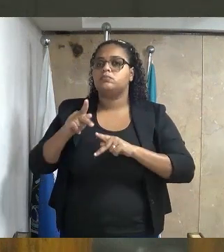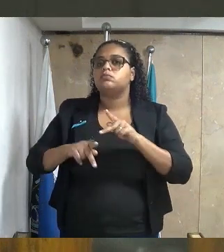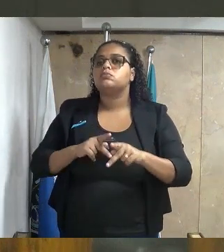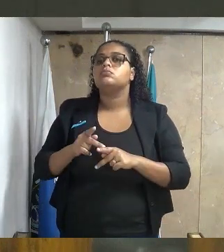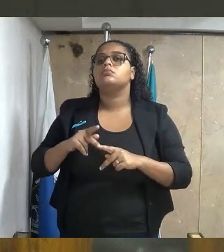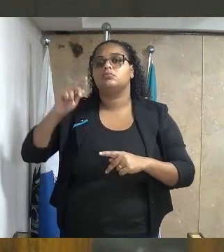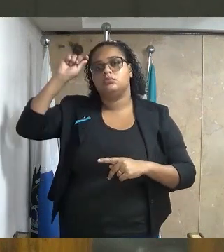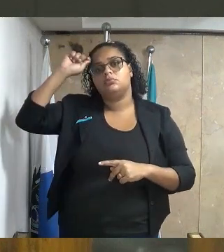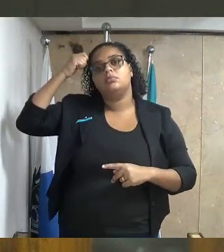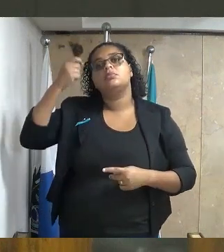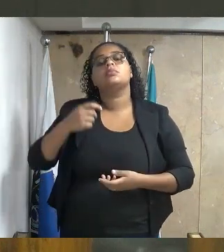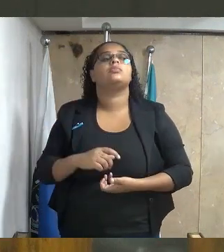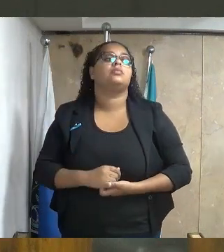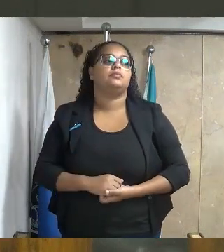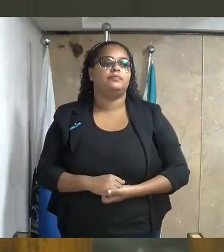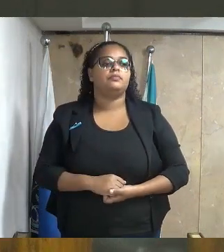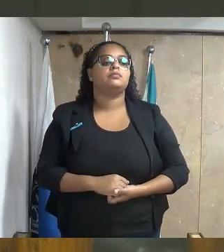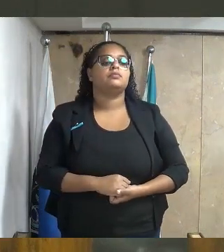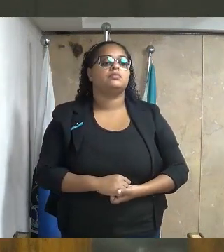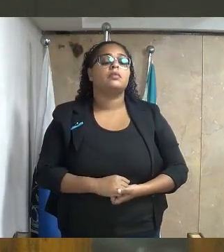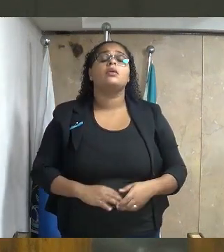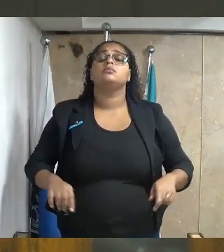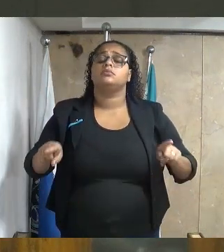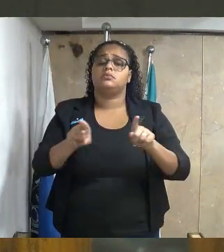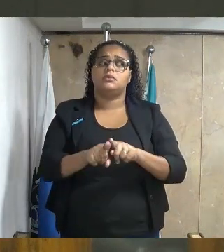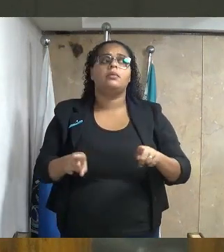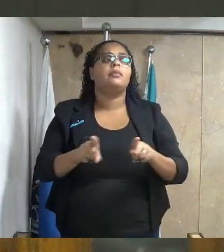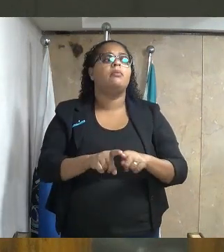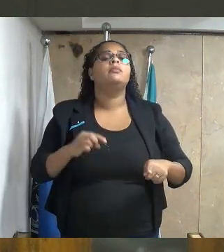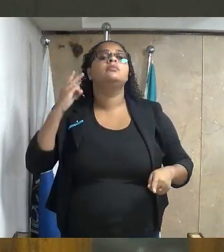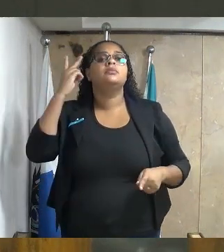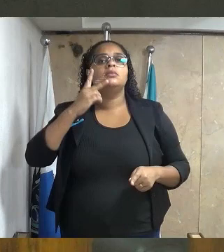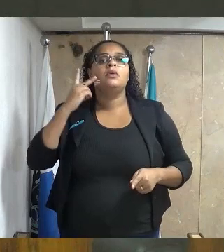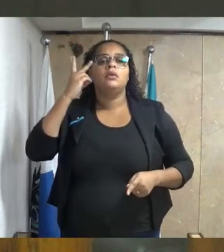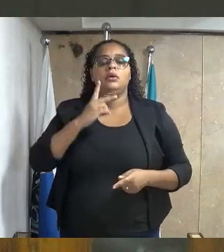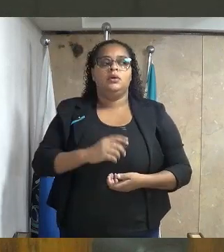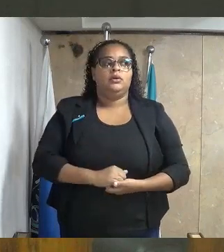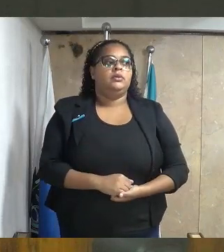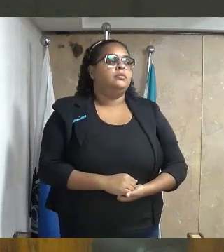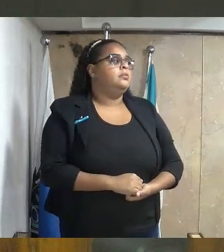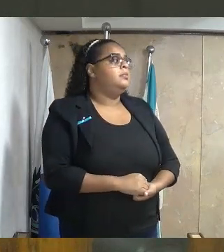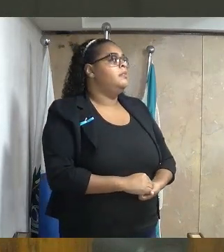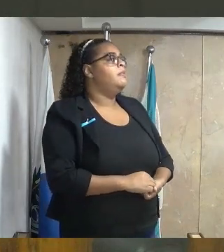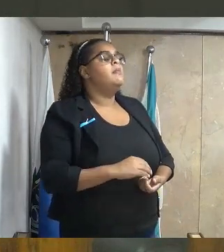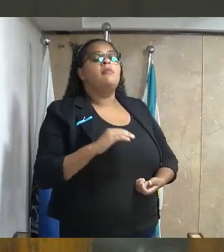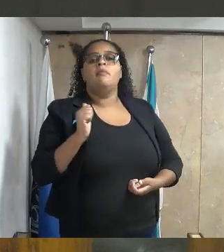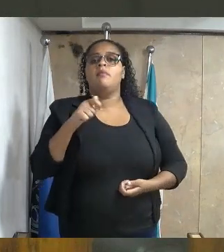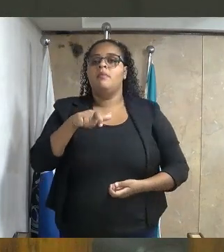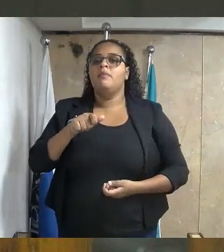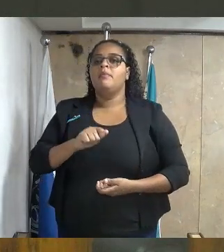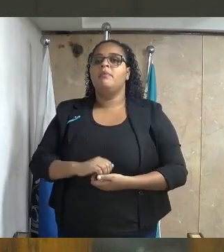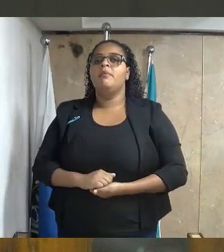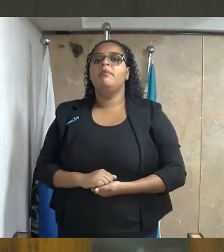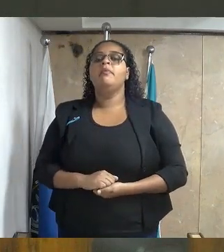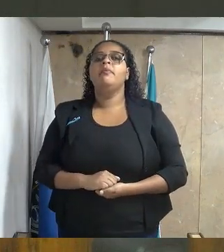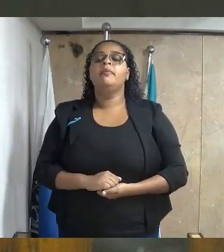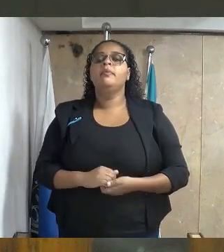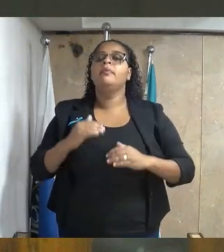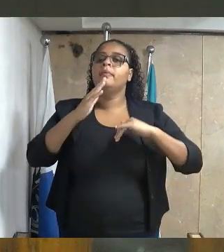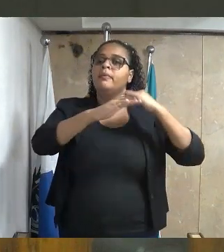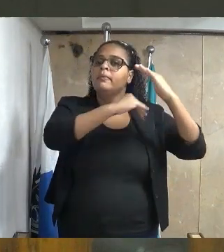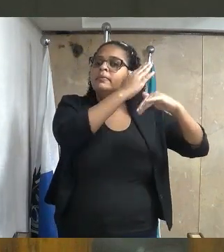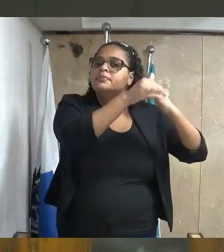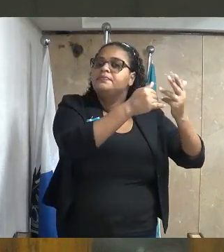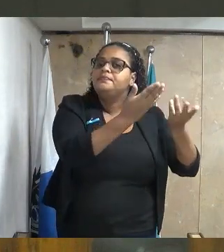dizer, vereador, Alex Freitas, dos